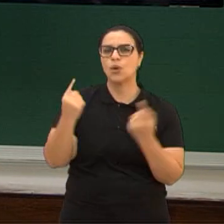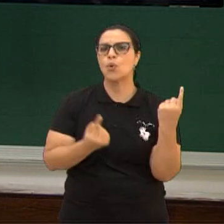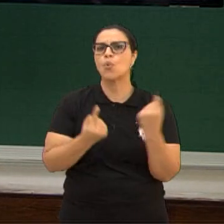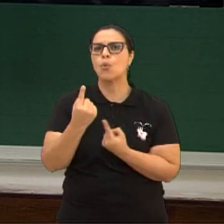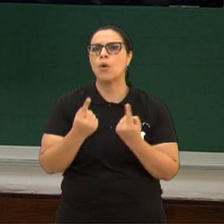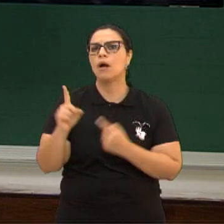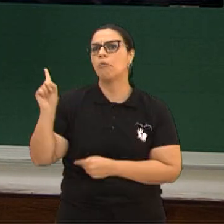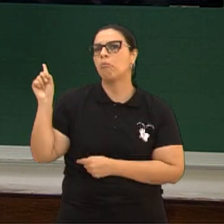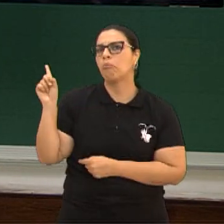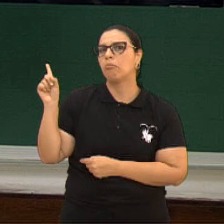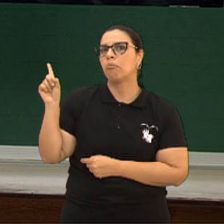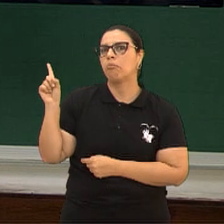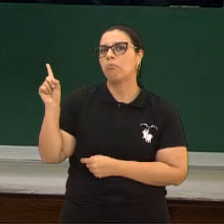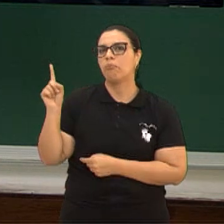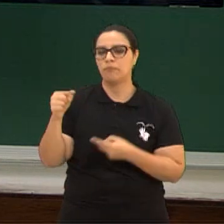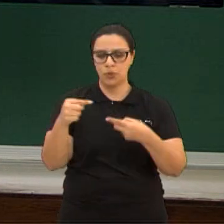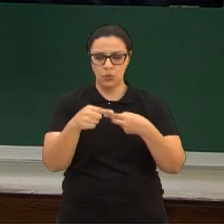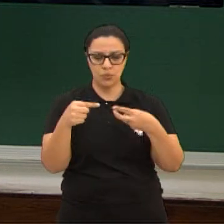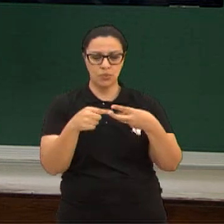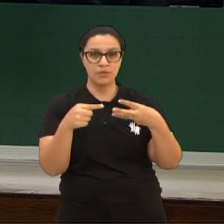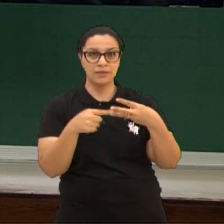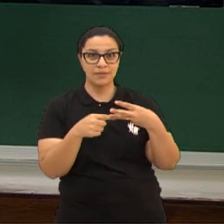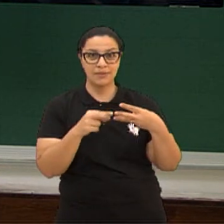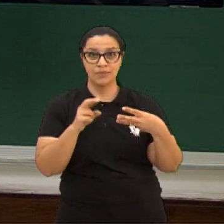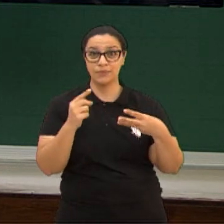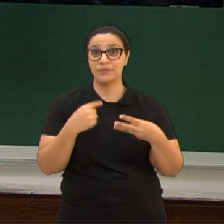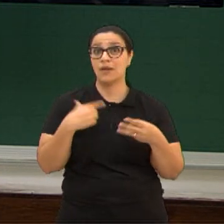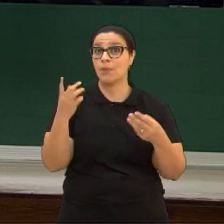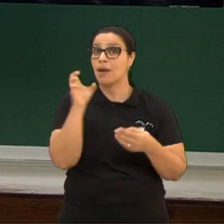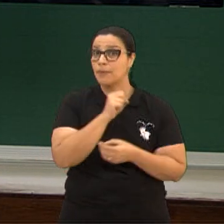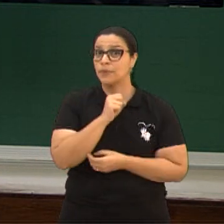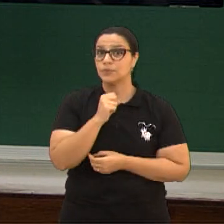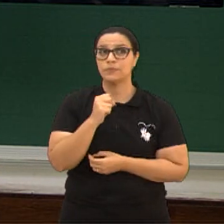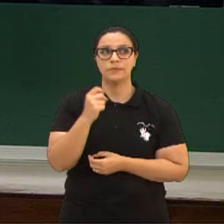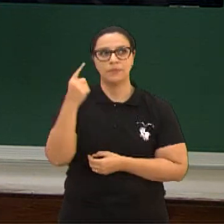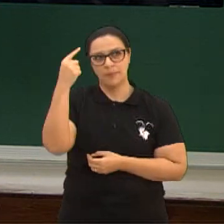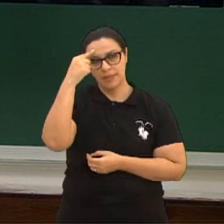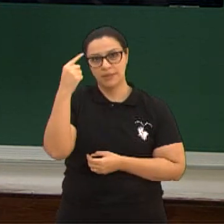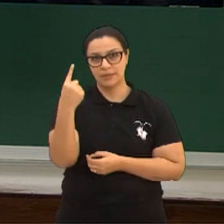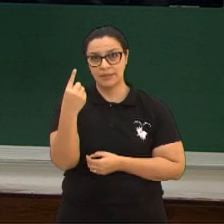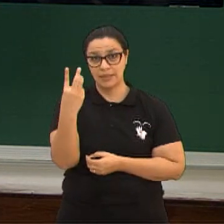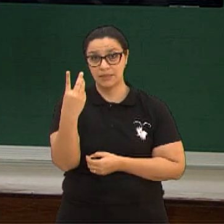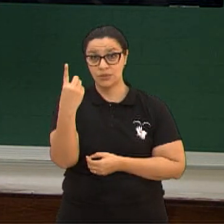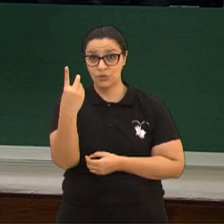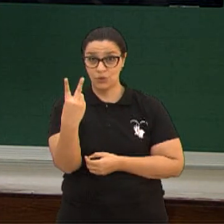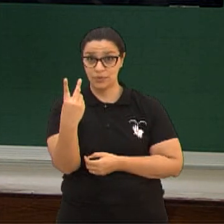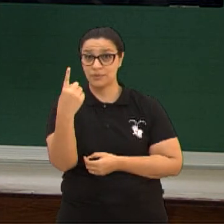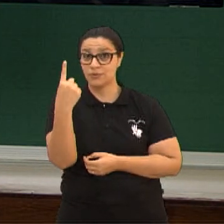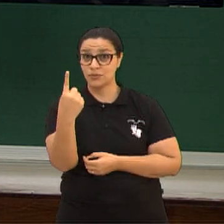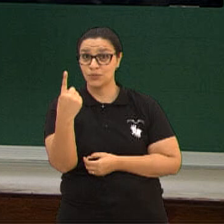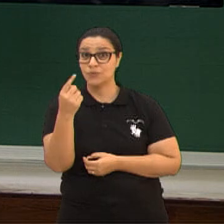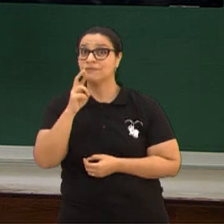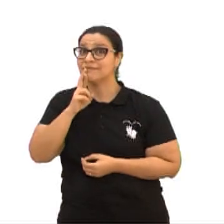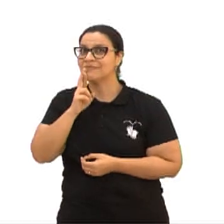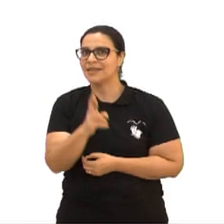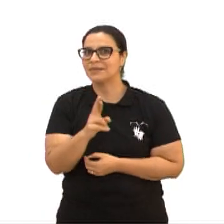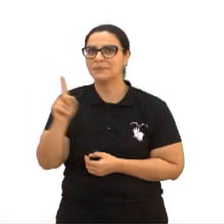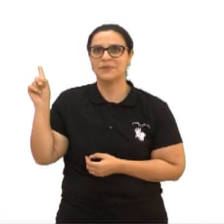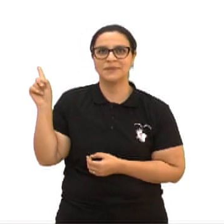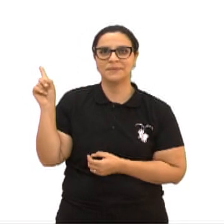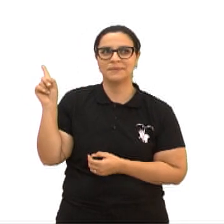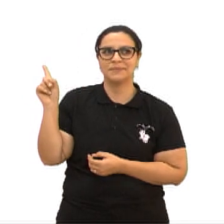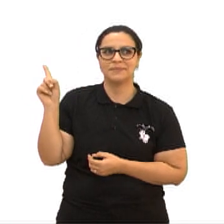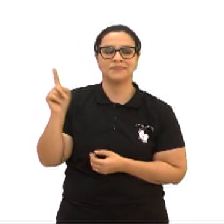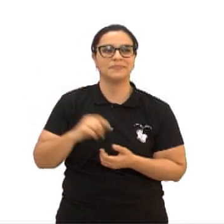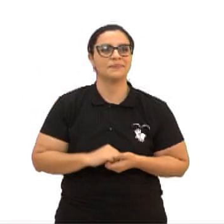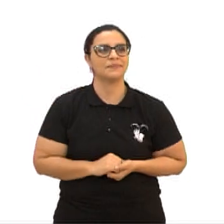stud or run. Vamos lá? Vamos rapidão? Ó, 3, 2, 1. Qual